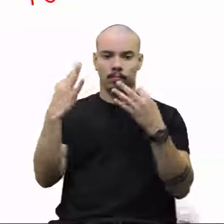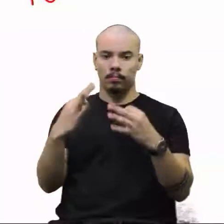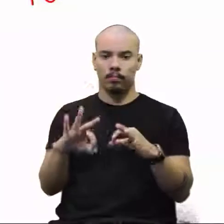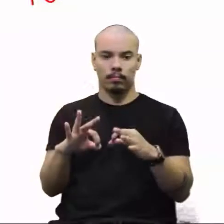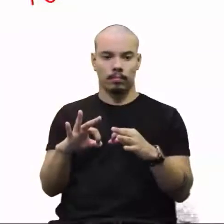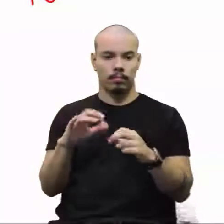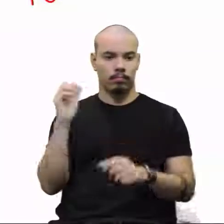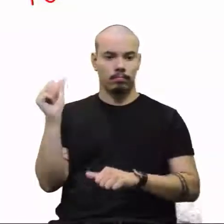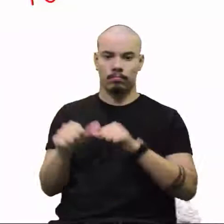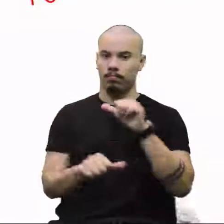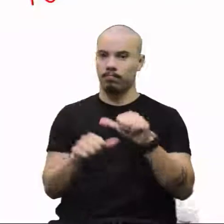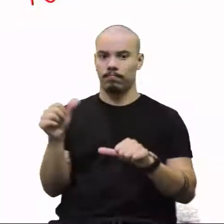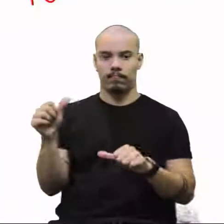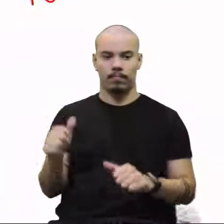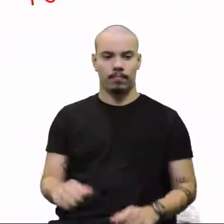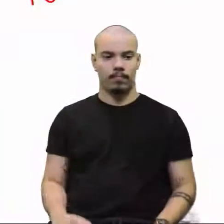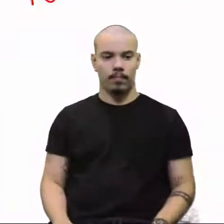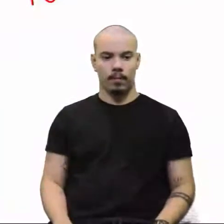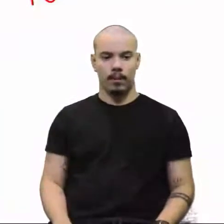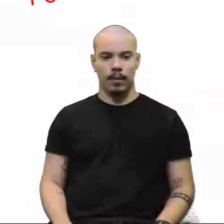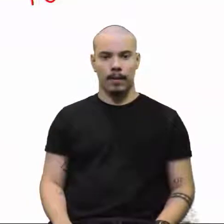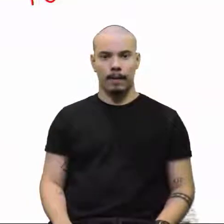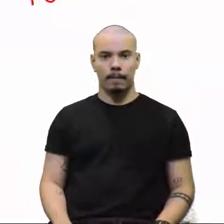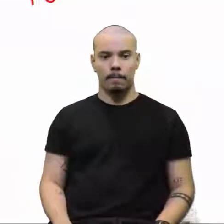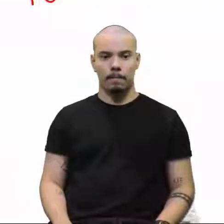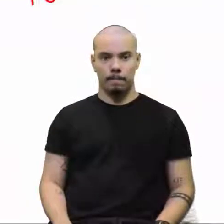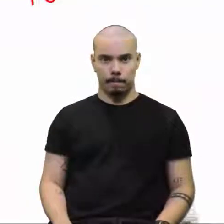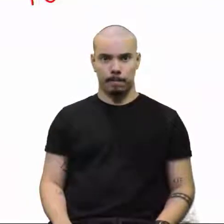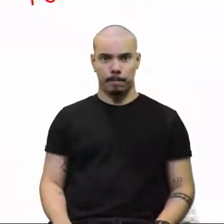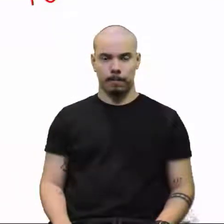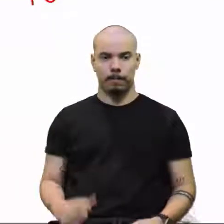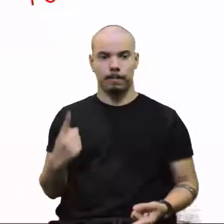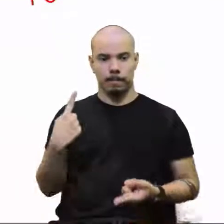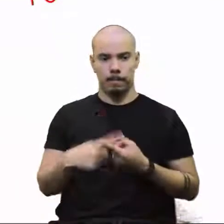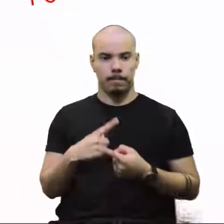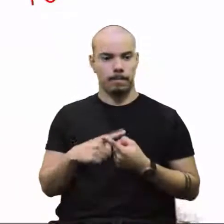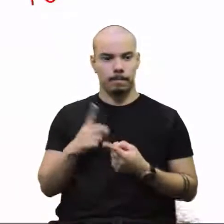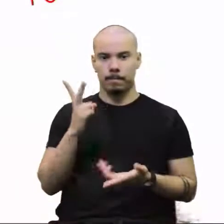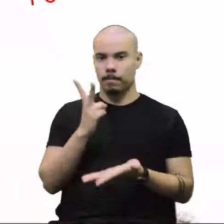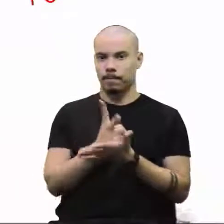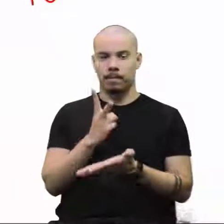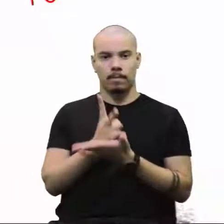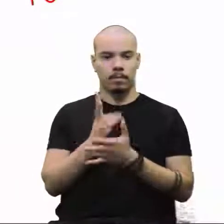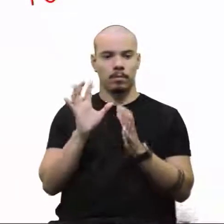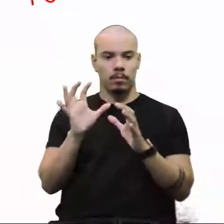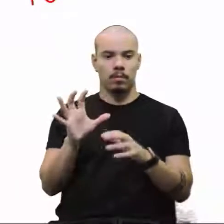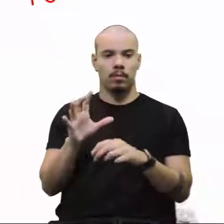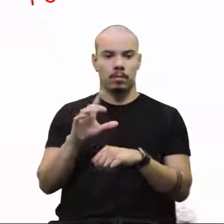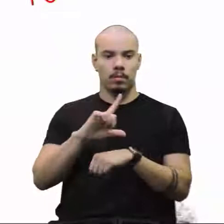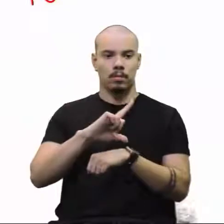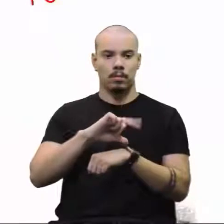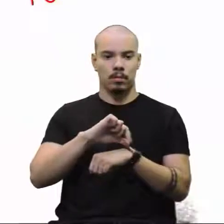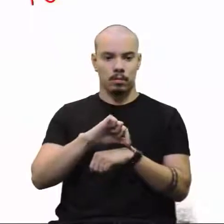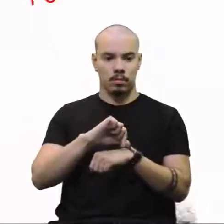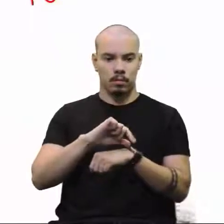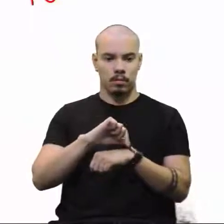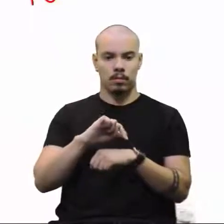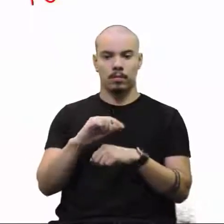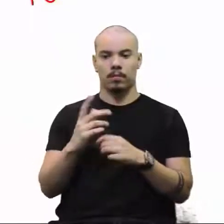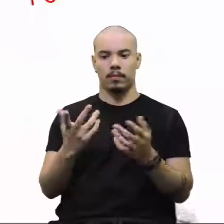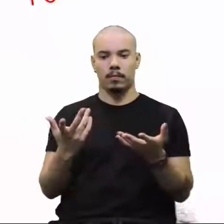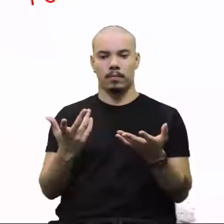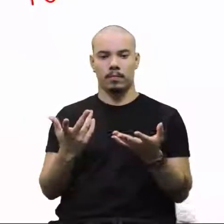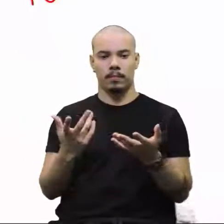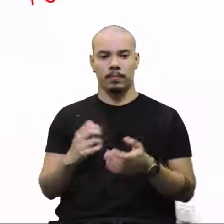né? Força magnética, porque vai ser no sentido horário. Os campos estão para lá, né? Isso.